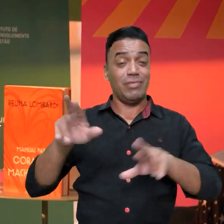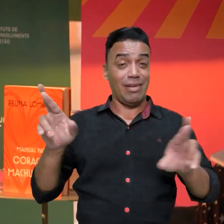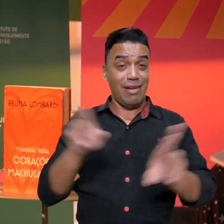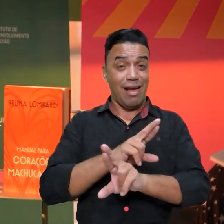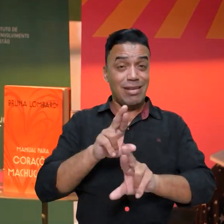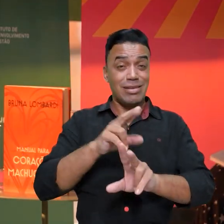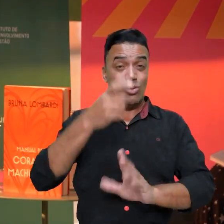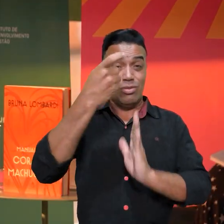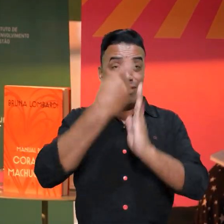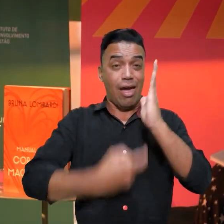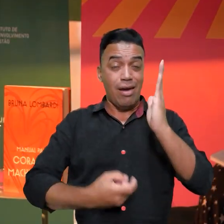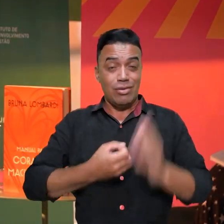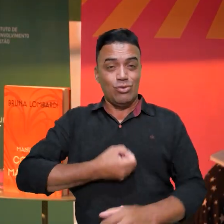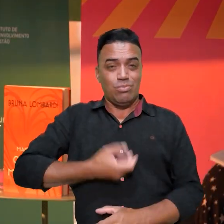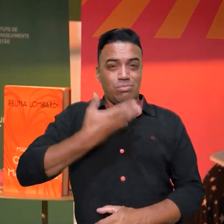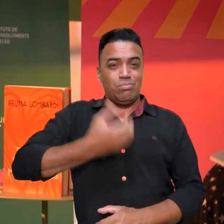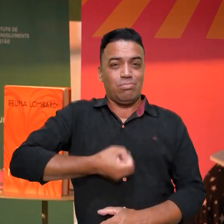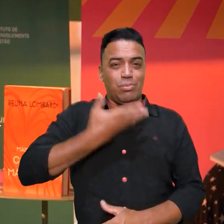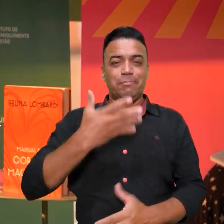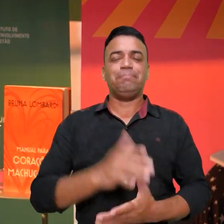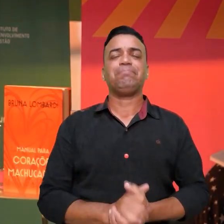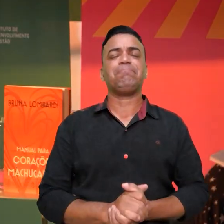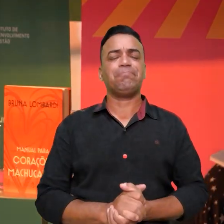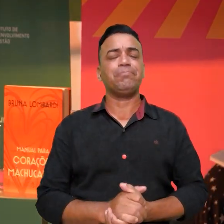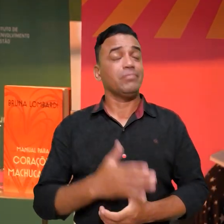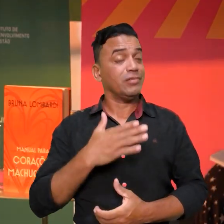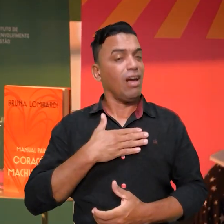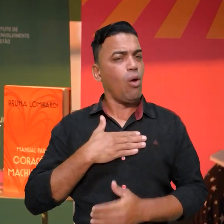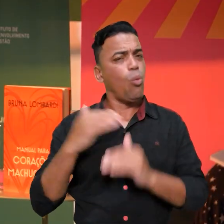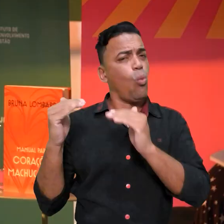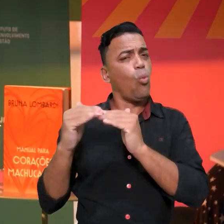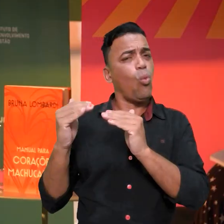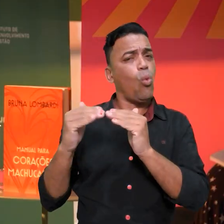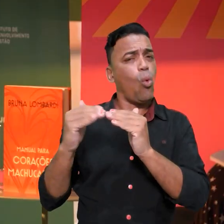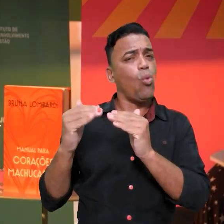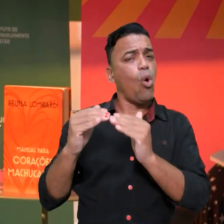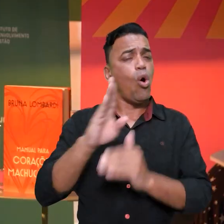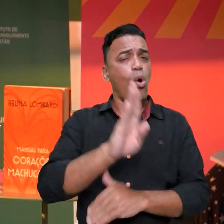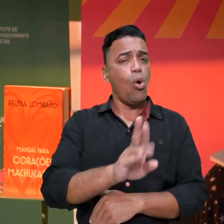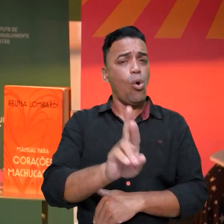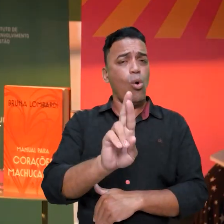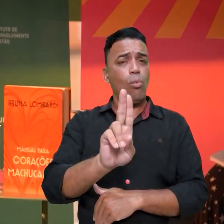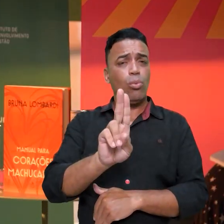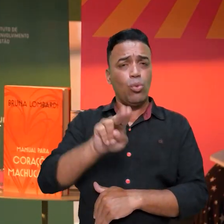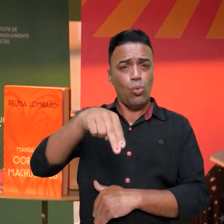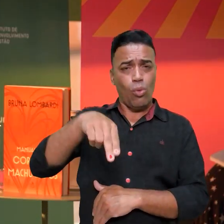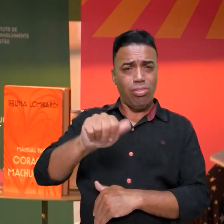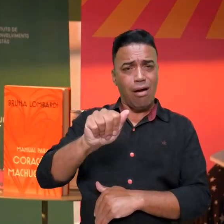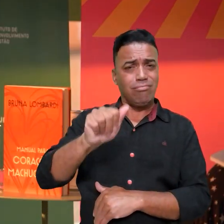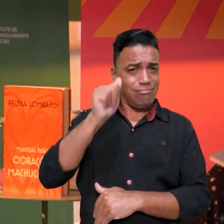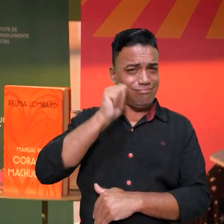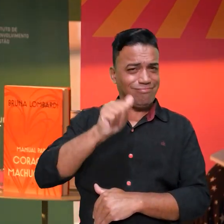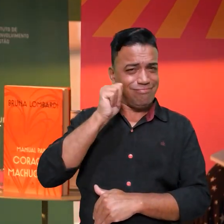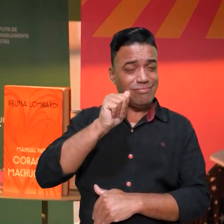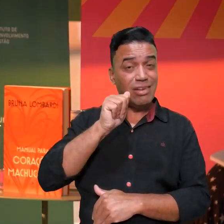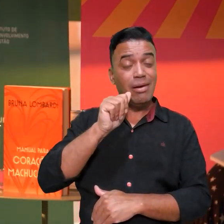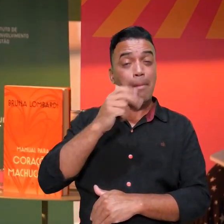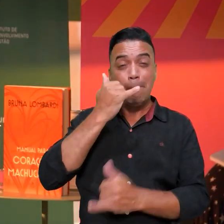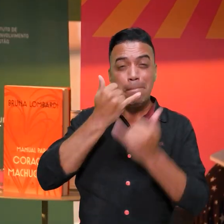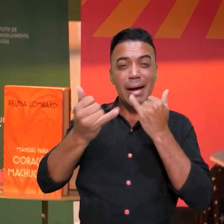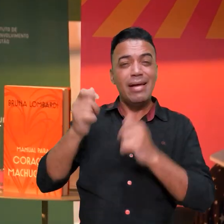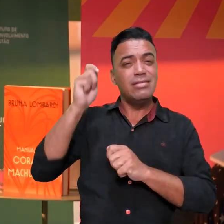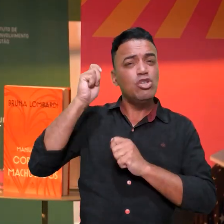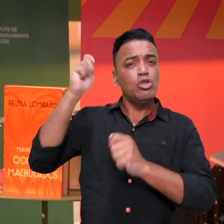a esse poema. Eu super concordo com a Bruna sobre ser um